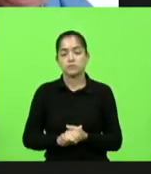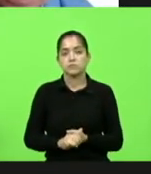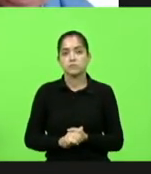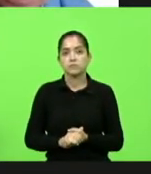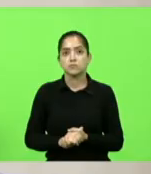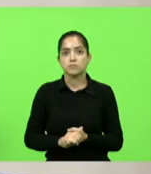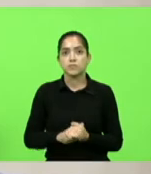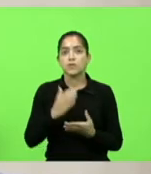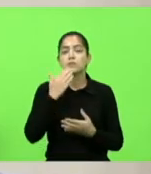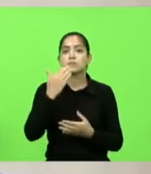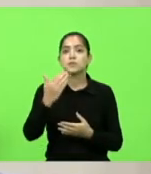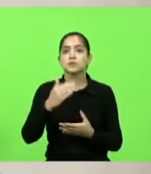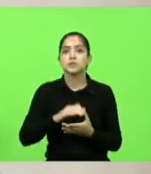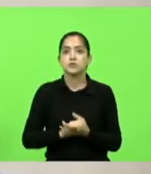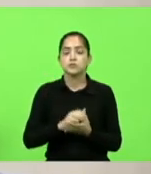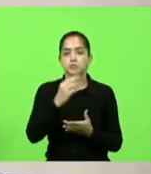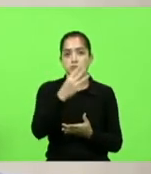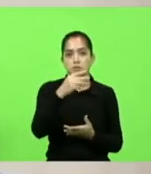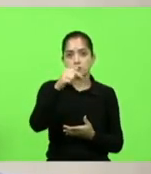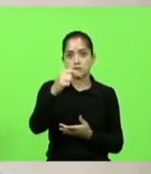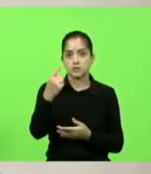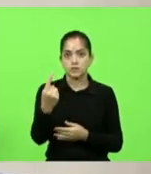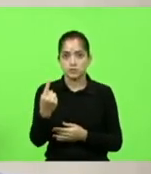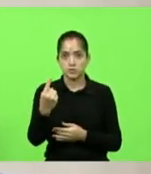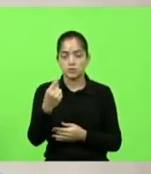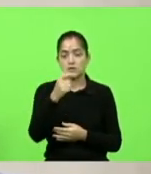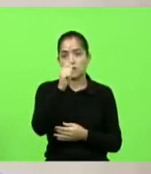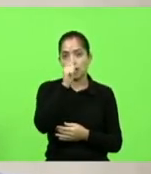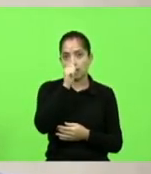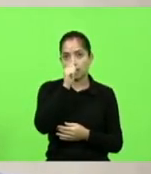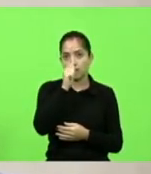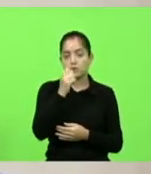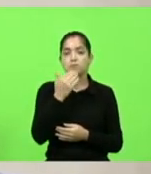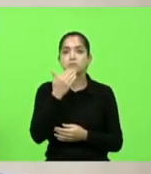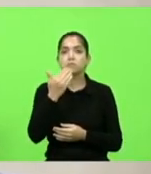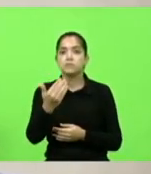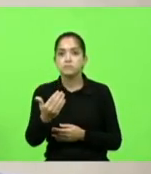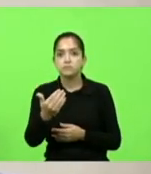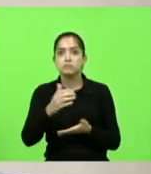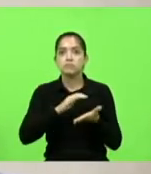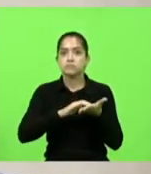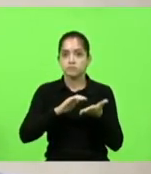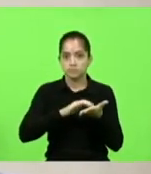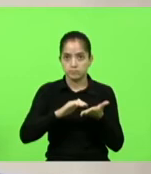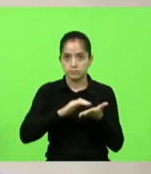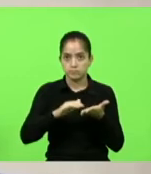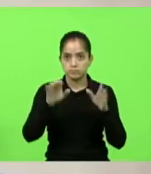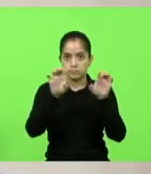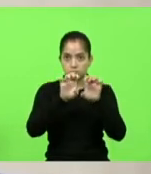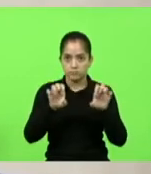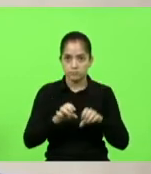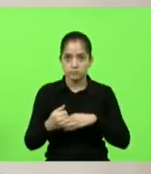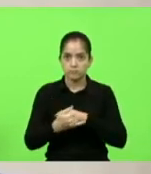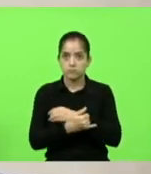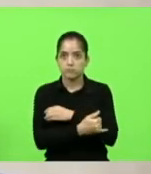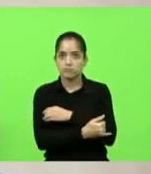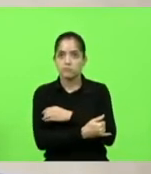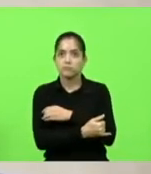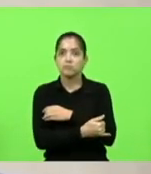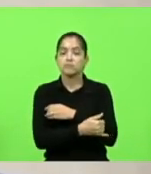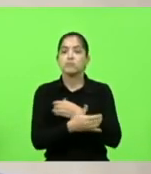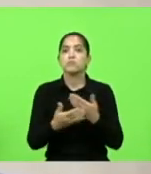Pedido de informação nº 371. Deputado João Amin, solicitando ao secretário de Estado da Infraestrutura e Mobilidade